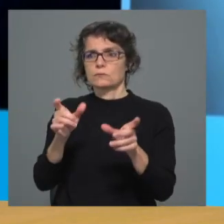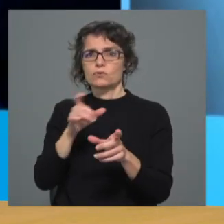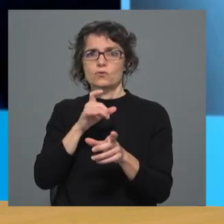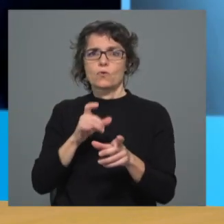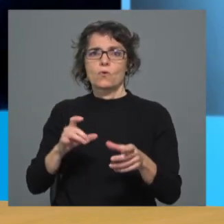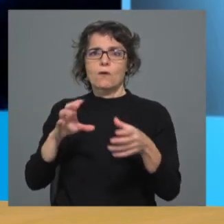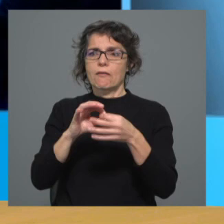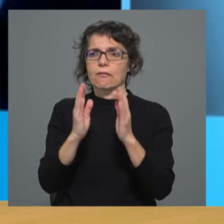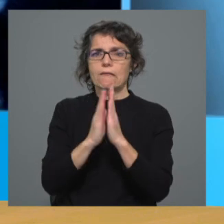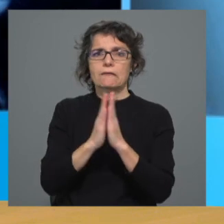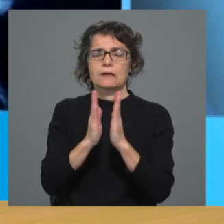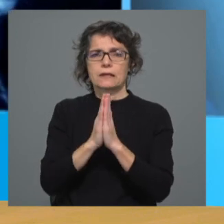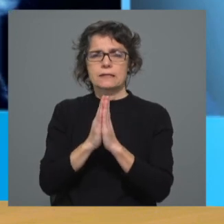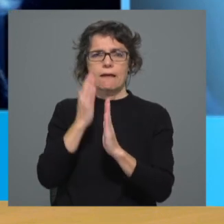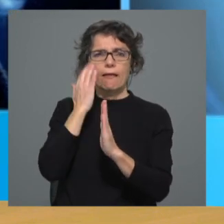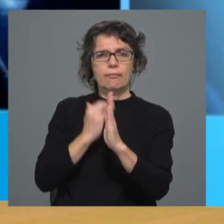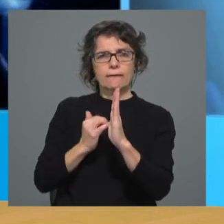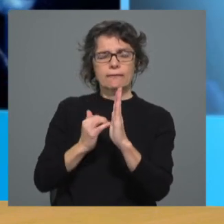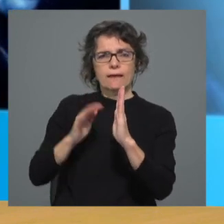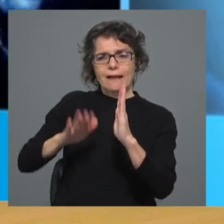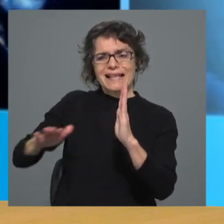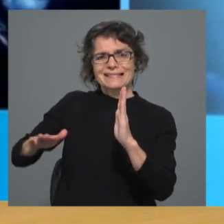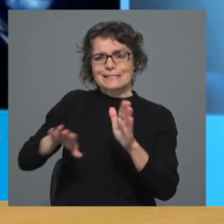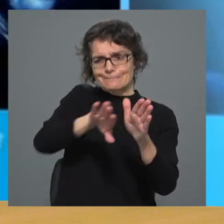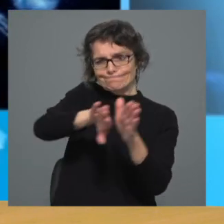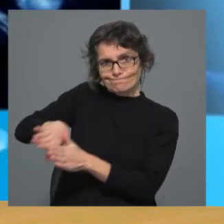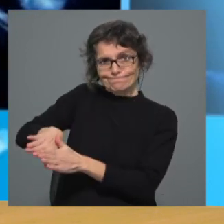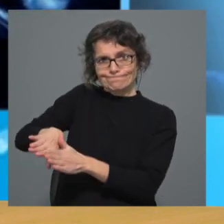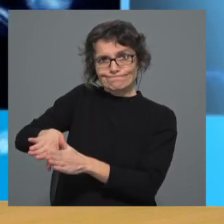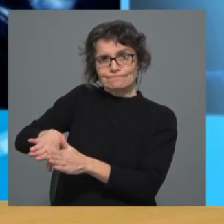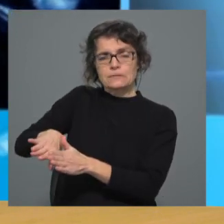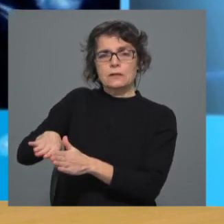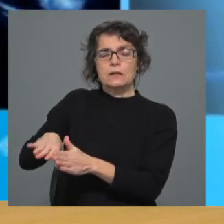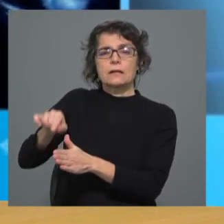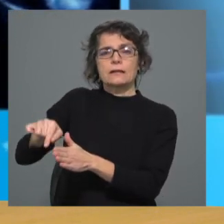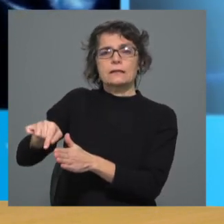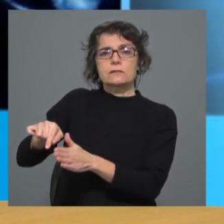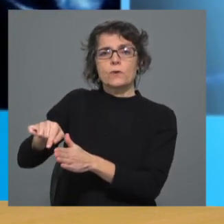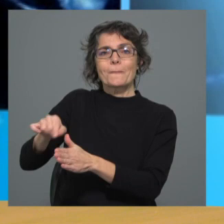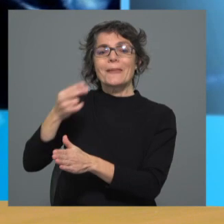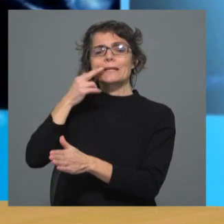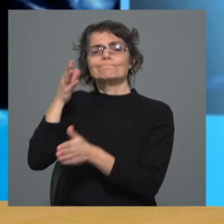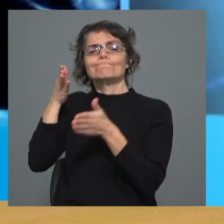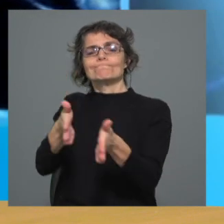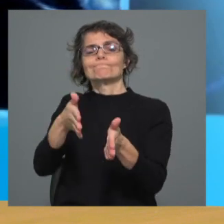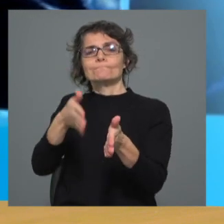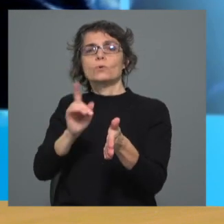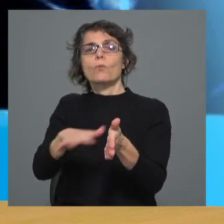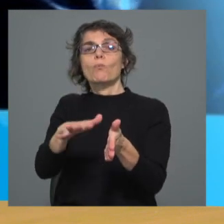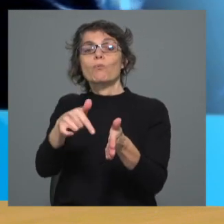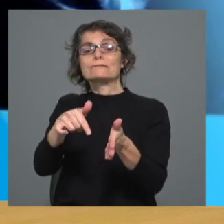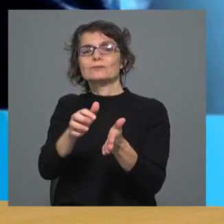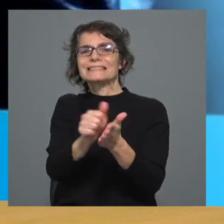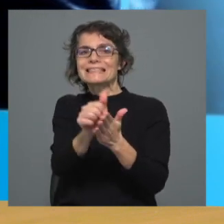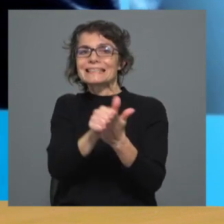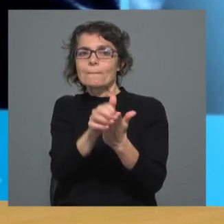das questões meramente científicas ou quantitativas para recentrarem naquilo que a Sagrada